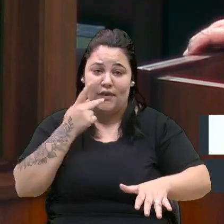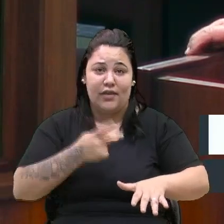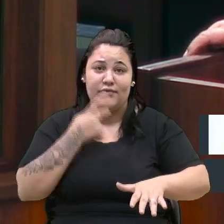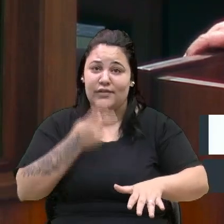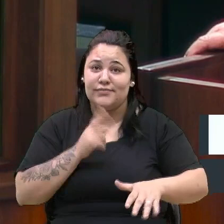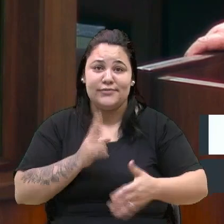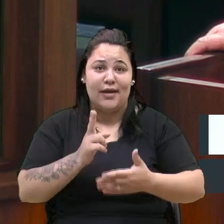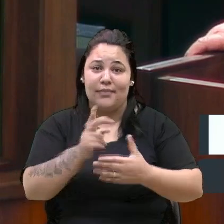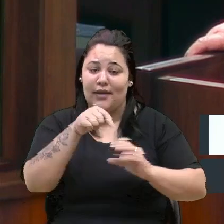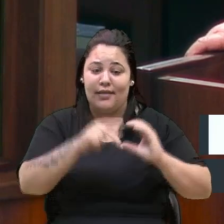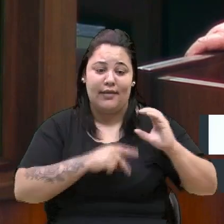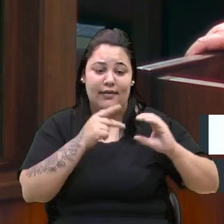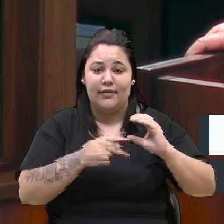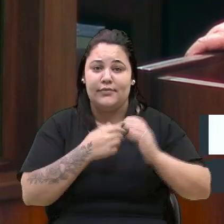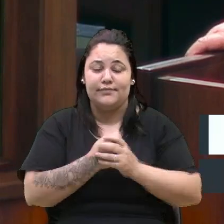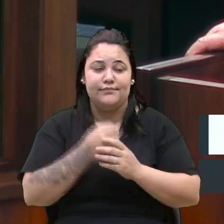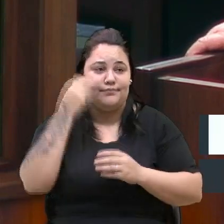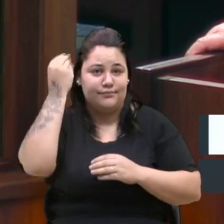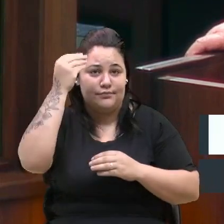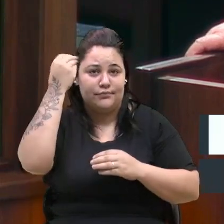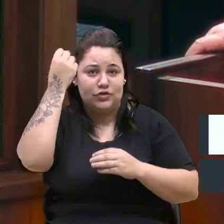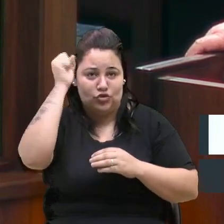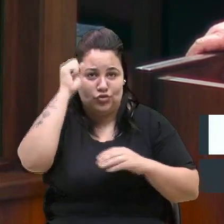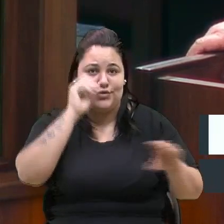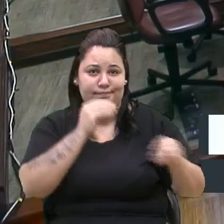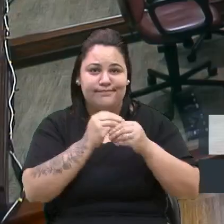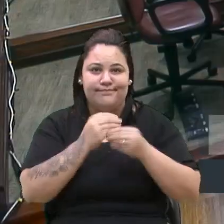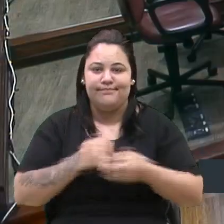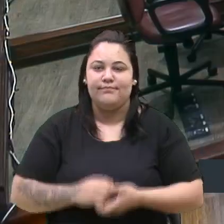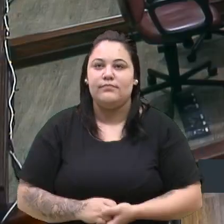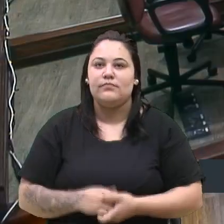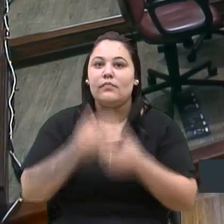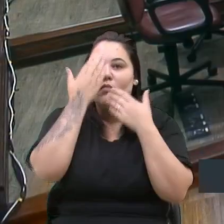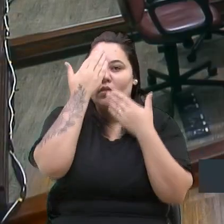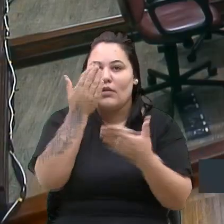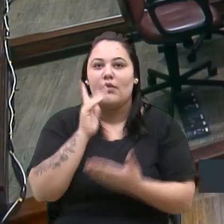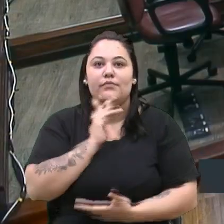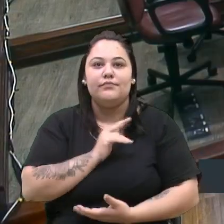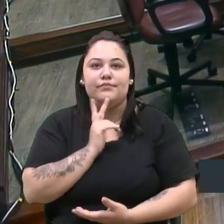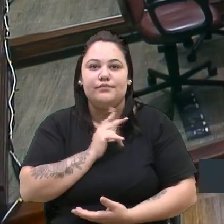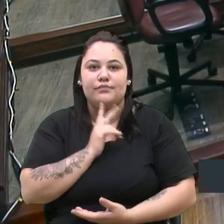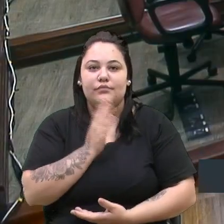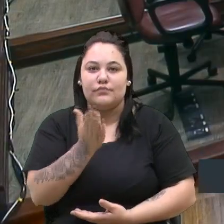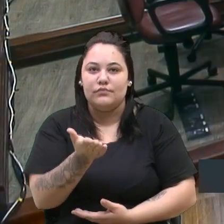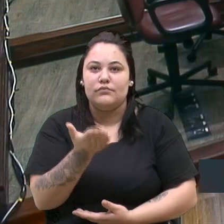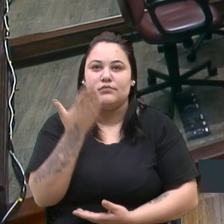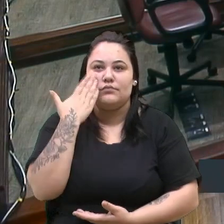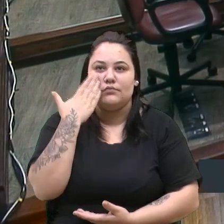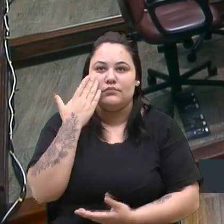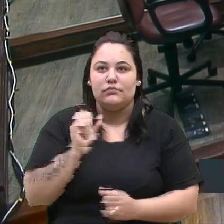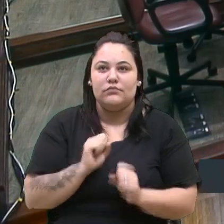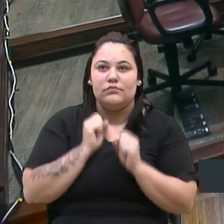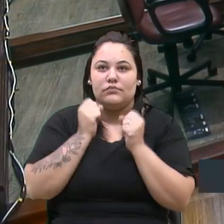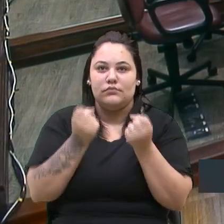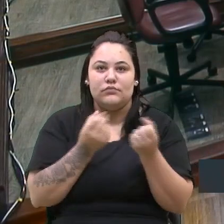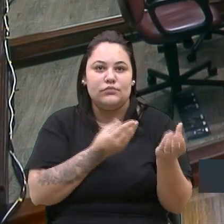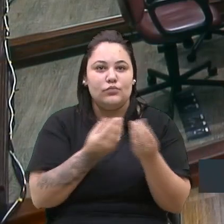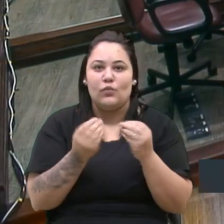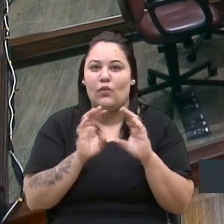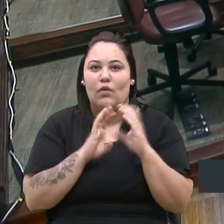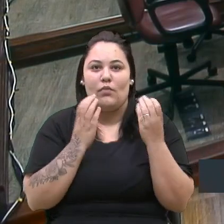situações. Vereador Xuxa, sua parte. Obrigado, vereador Renato. O senhor sempre muito empenhado pela sua